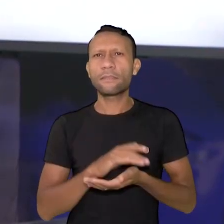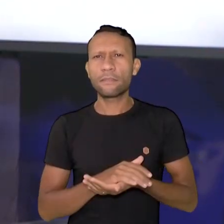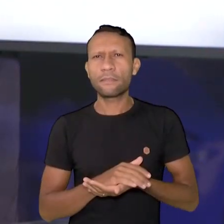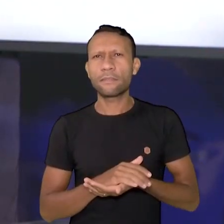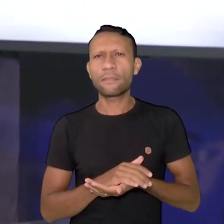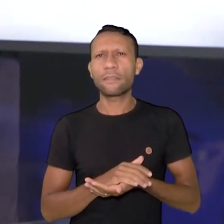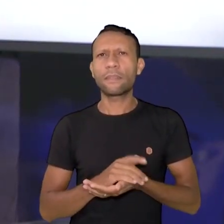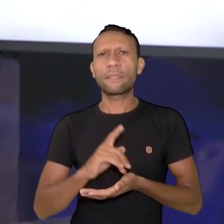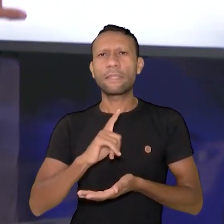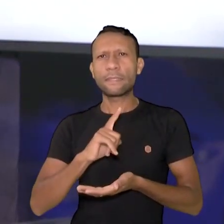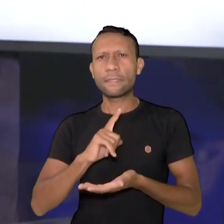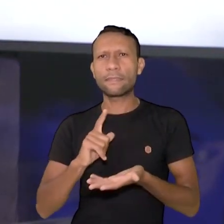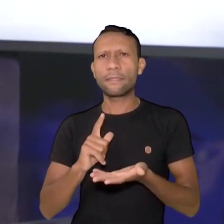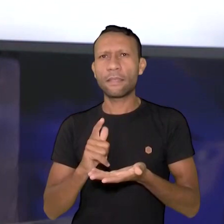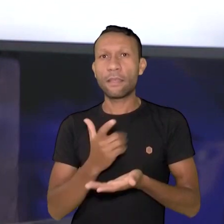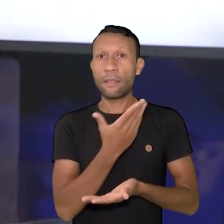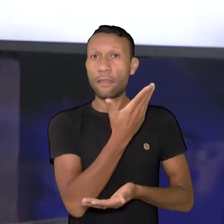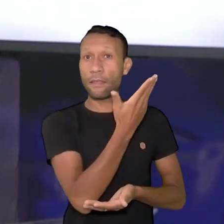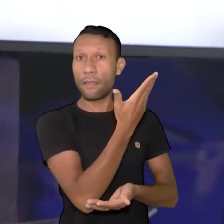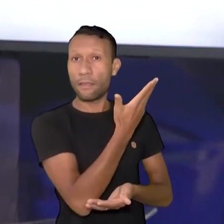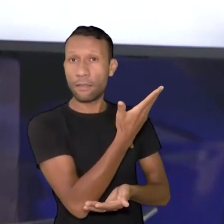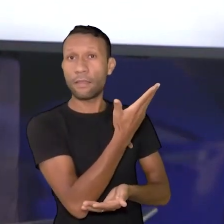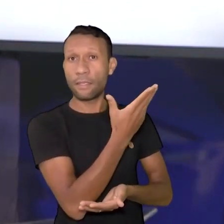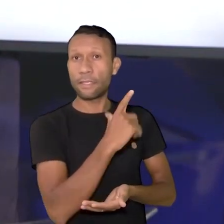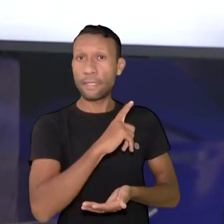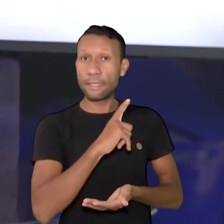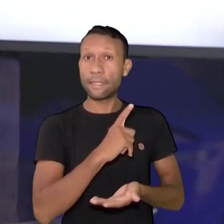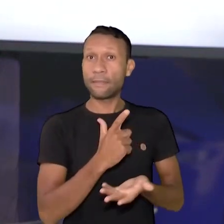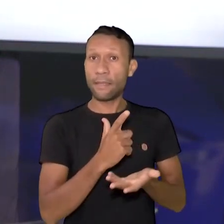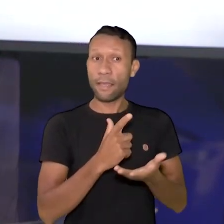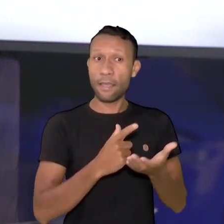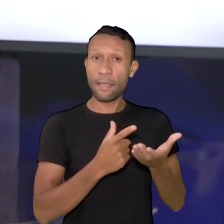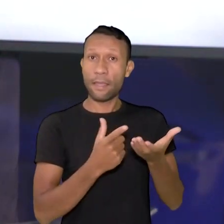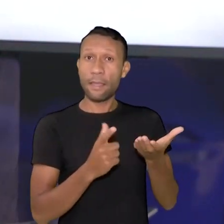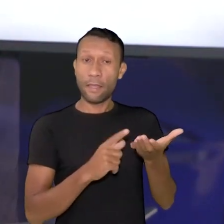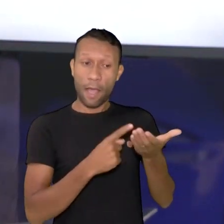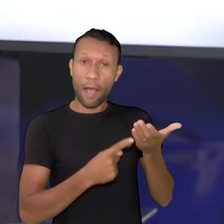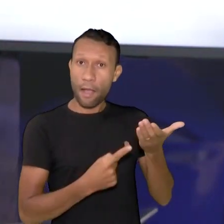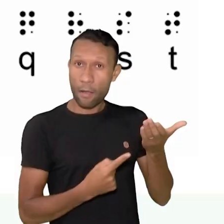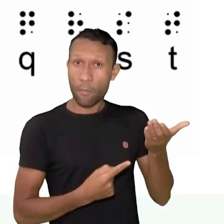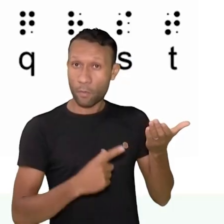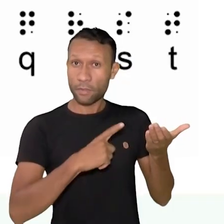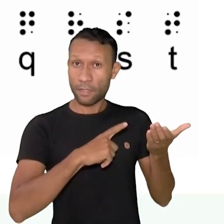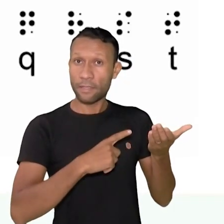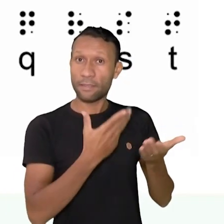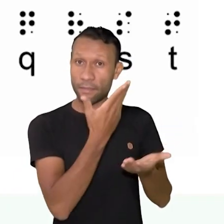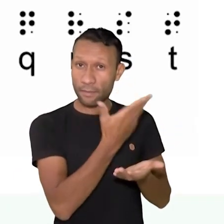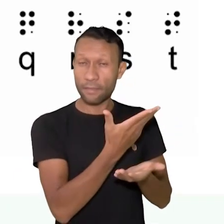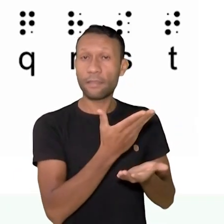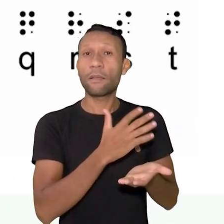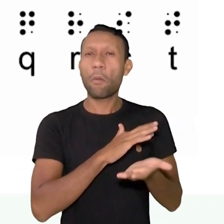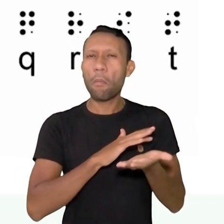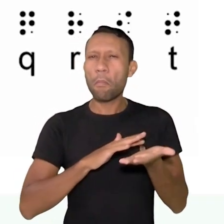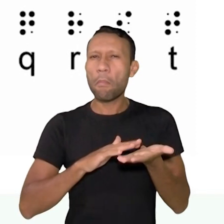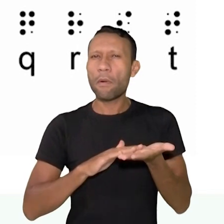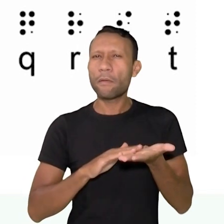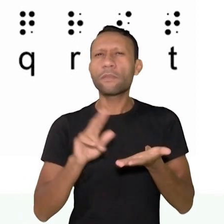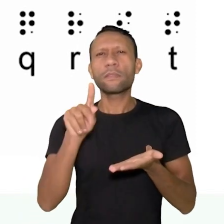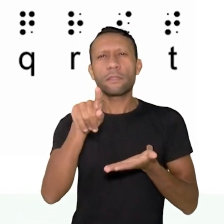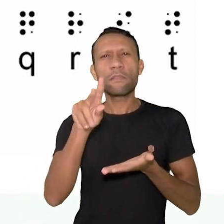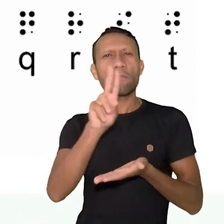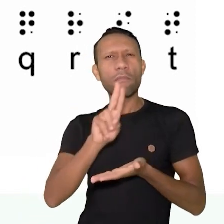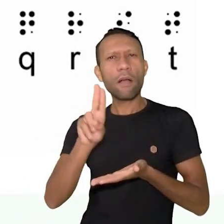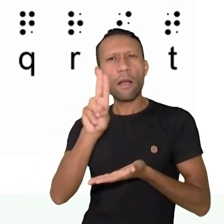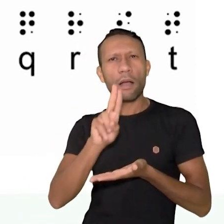vão ter esse material lá na apostila de vocês. A última folha de ciências está mostrando esse material. Vocês vão utilizar